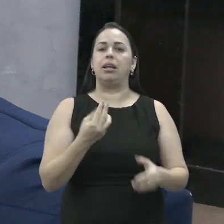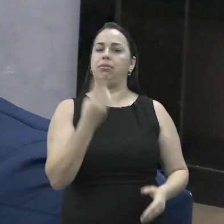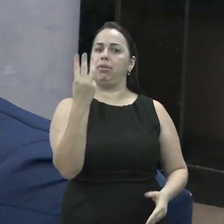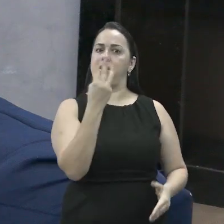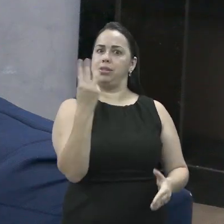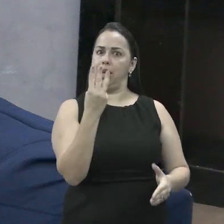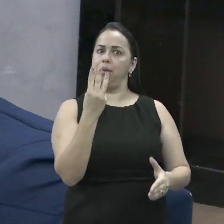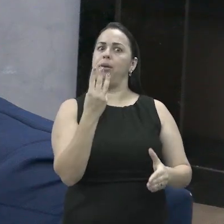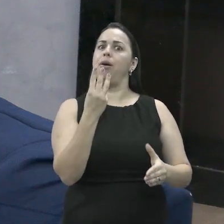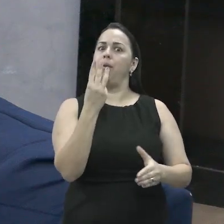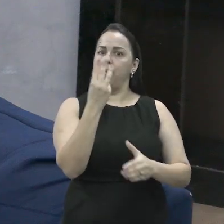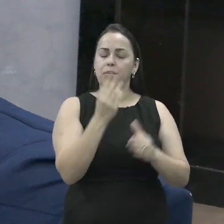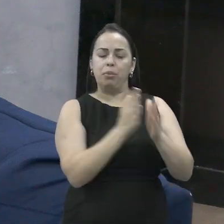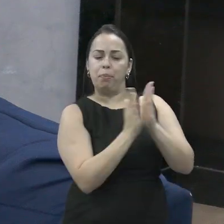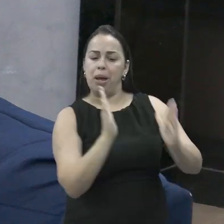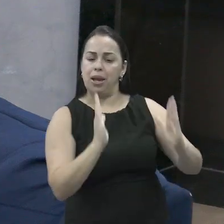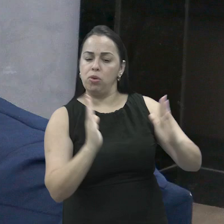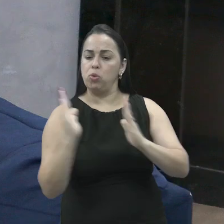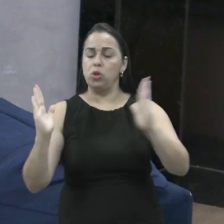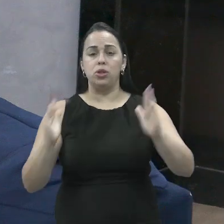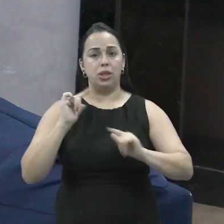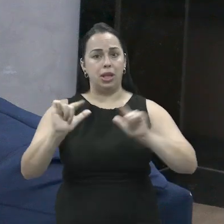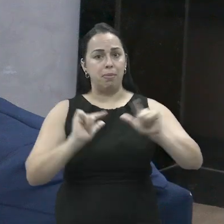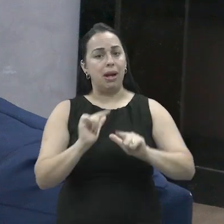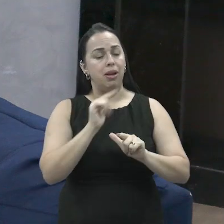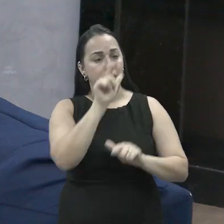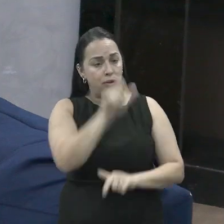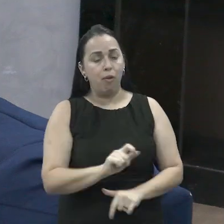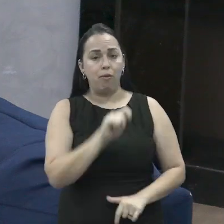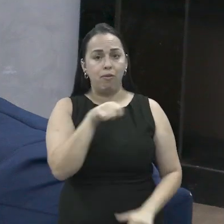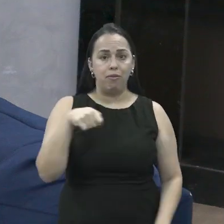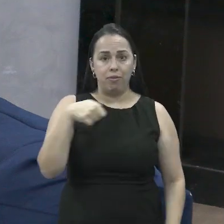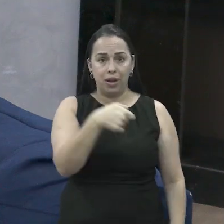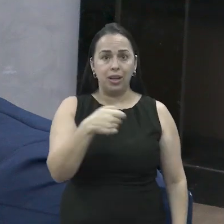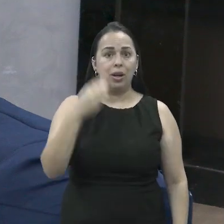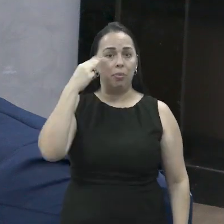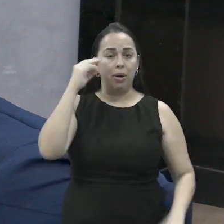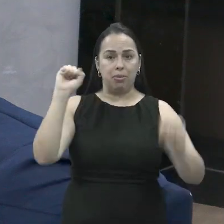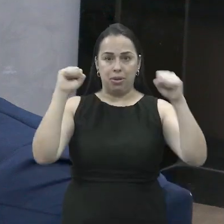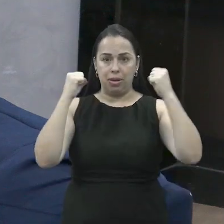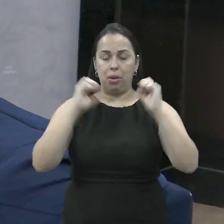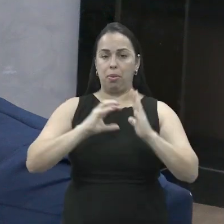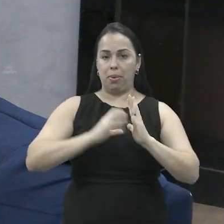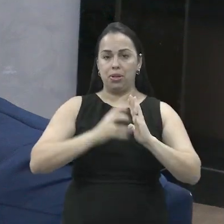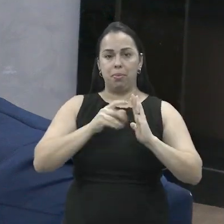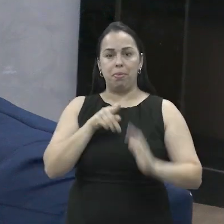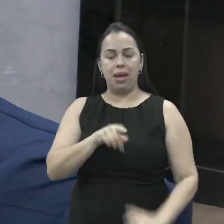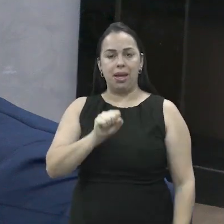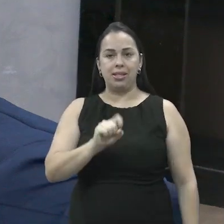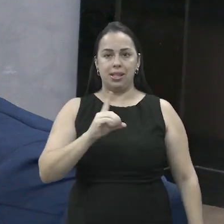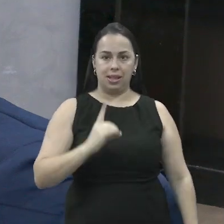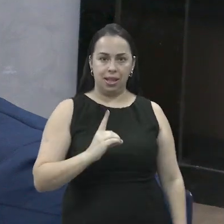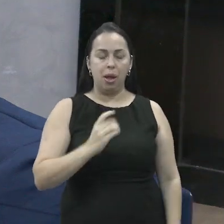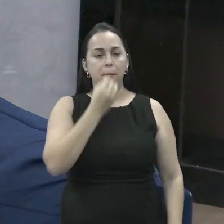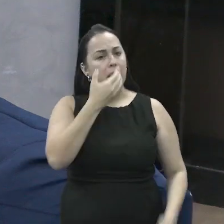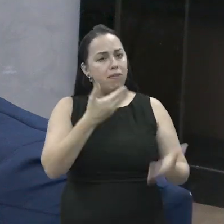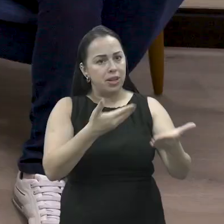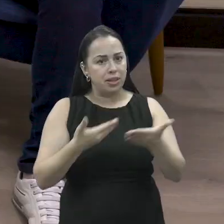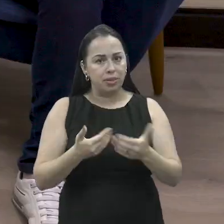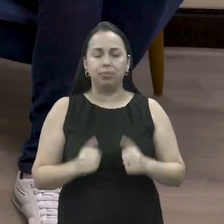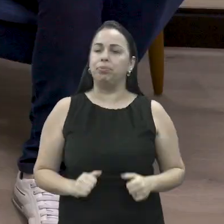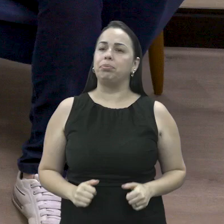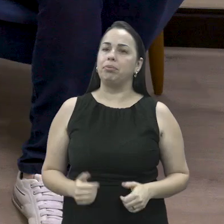e chega ao 3º mandato. Eu converso agora com o vereador Marcão da Academia, do PSD, Partido Social